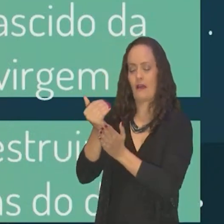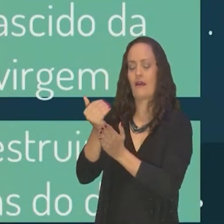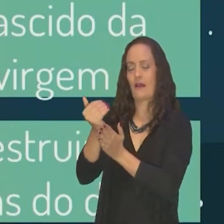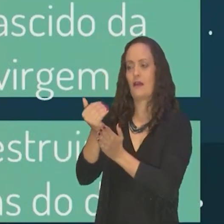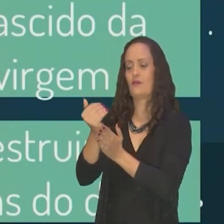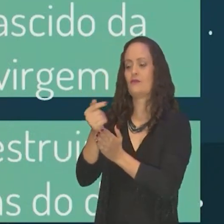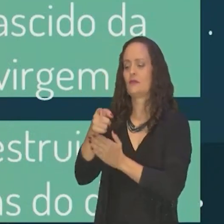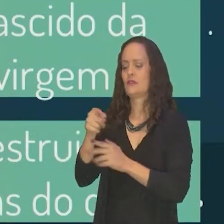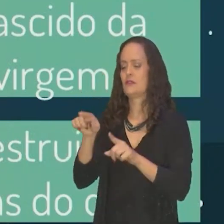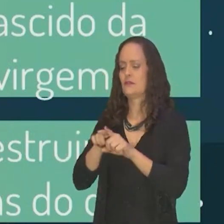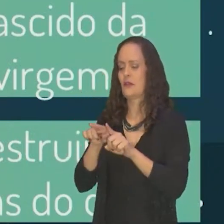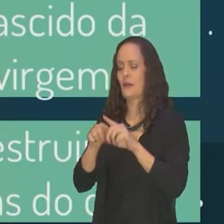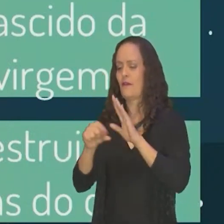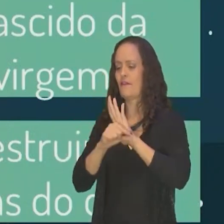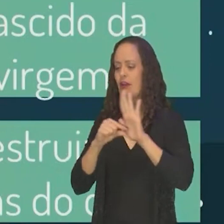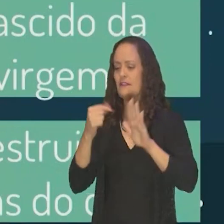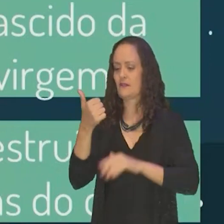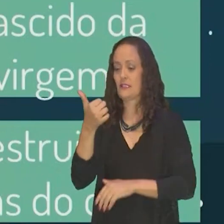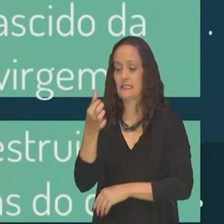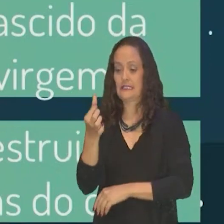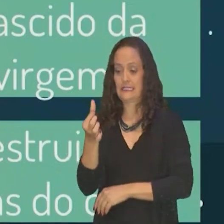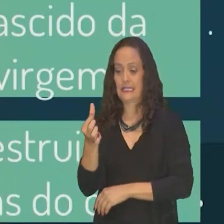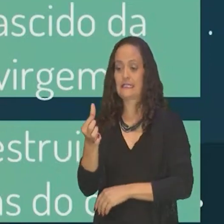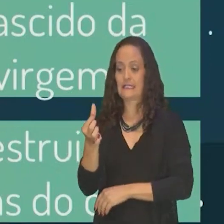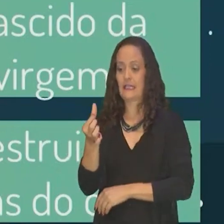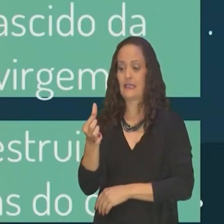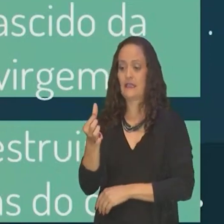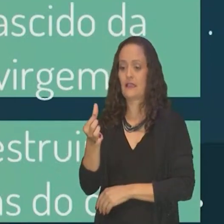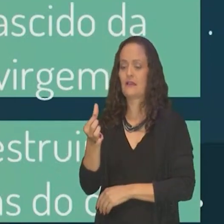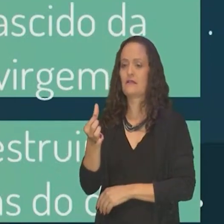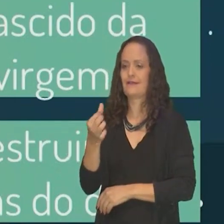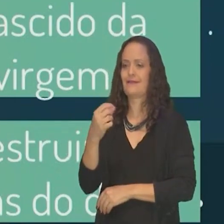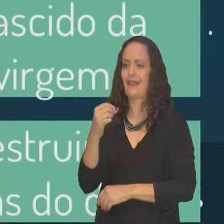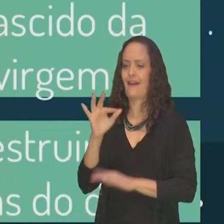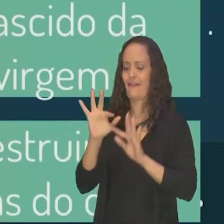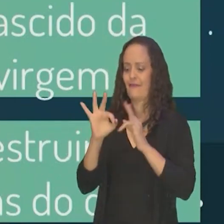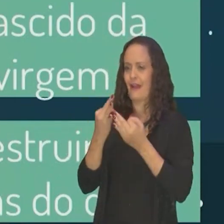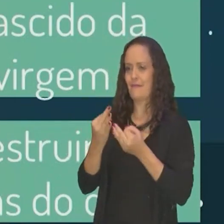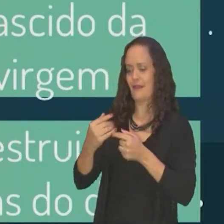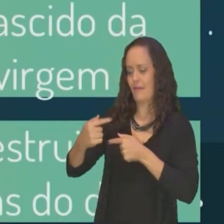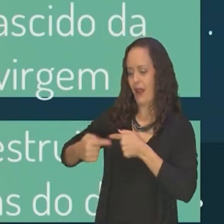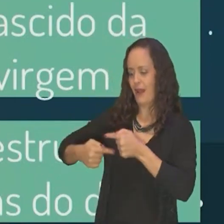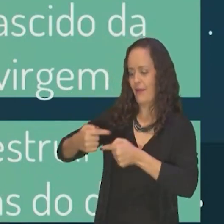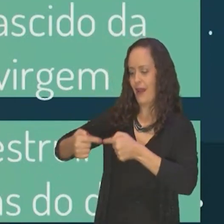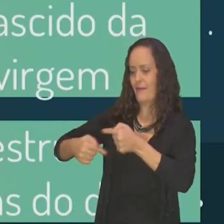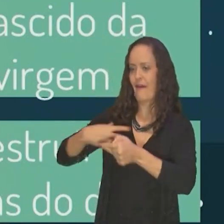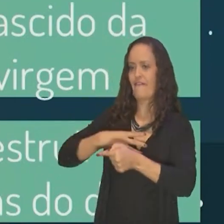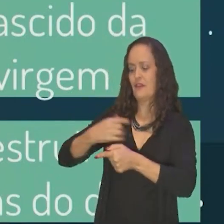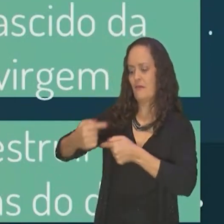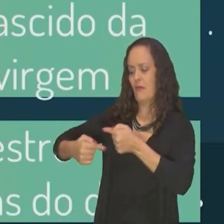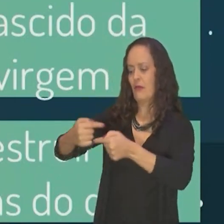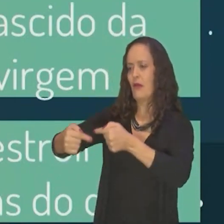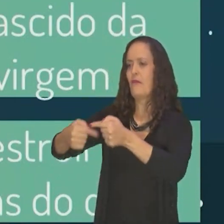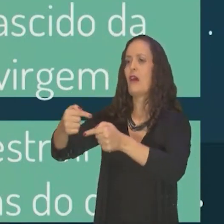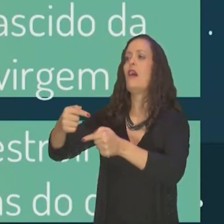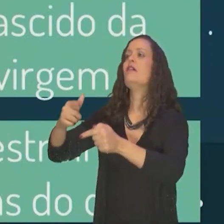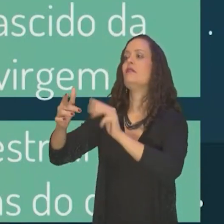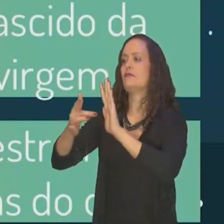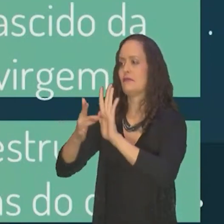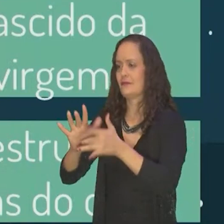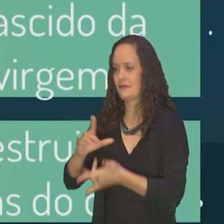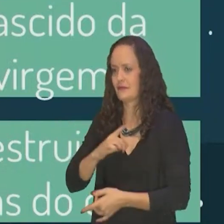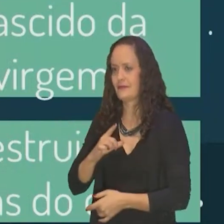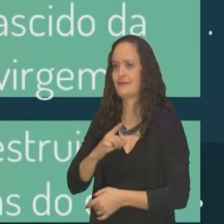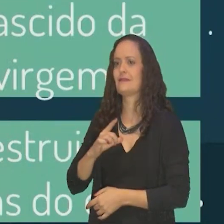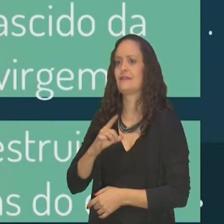aqui no verso 16, Jacó gerou a José, marido de Maria, da qual nasceu Jesus, que se chama o Cristo,